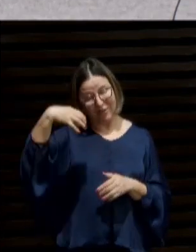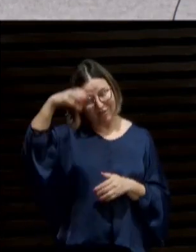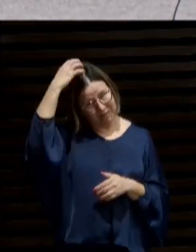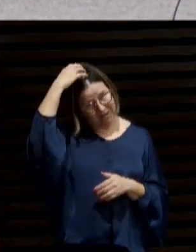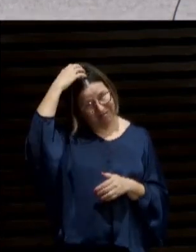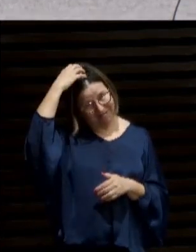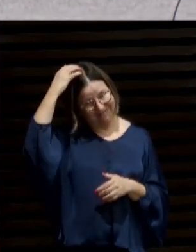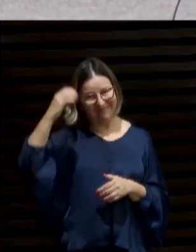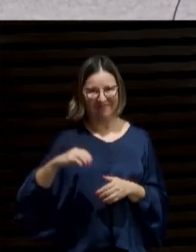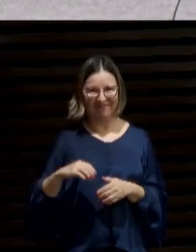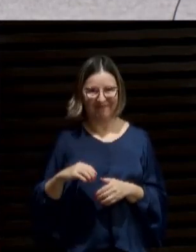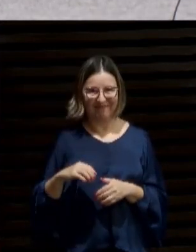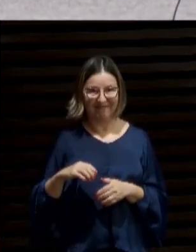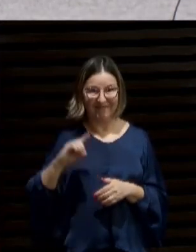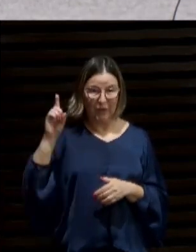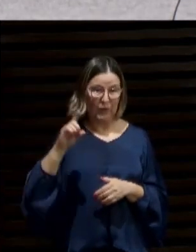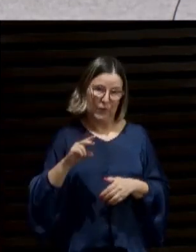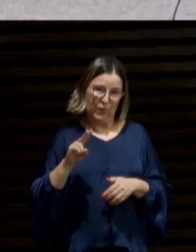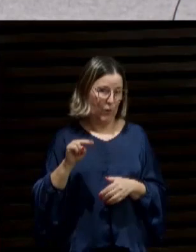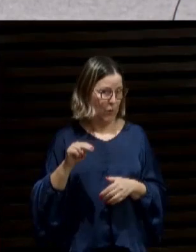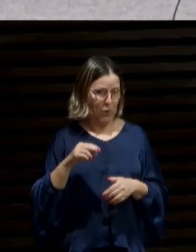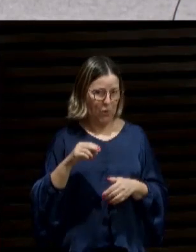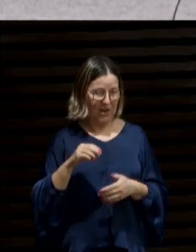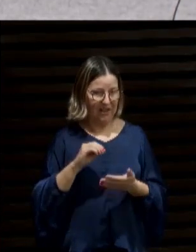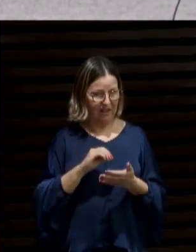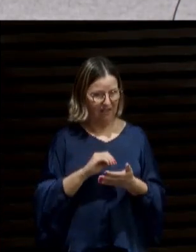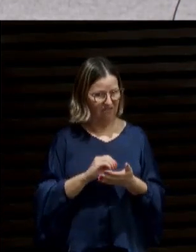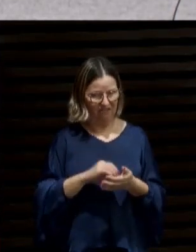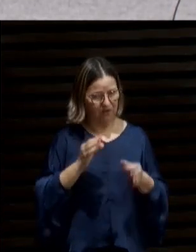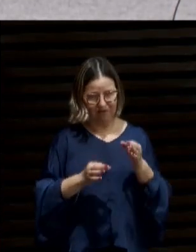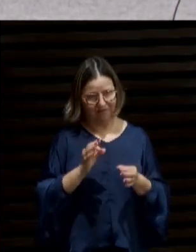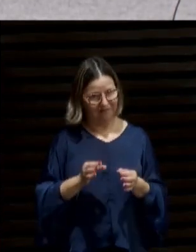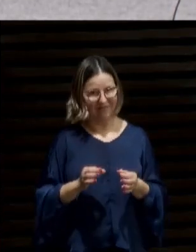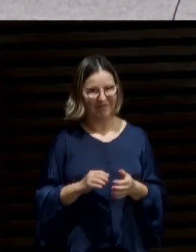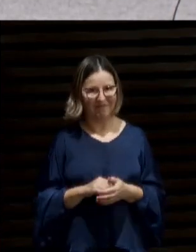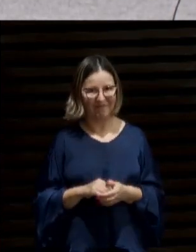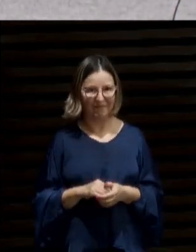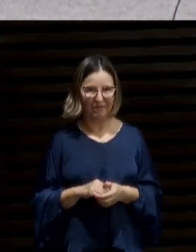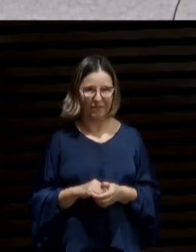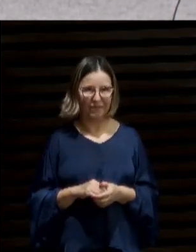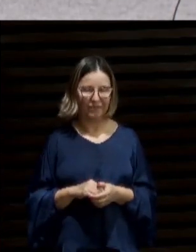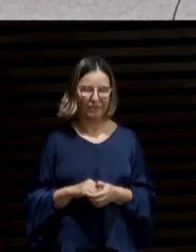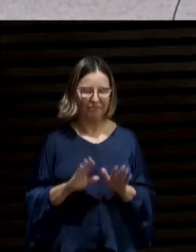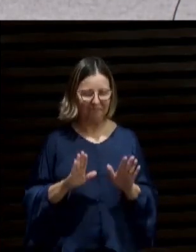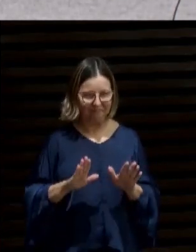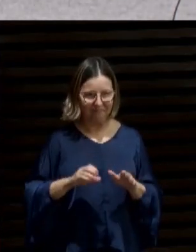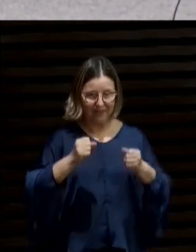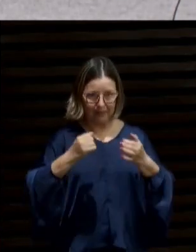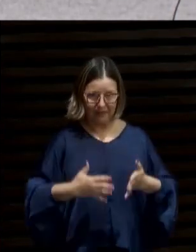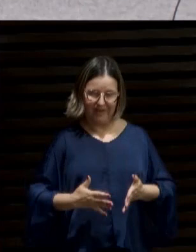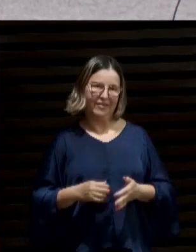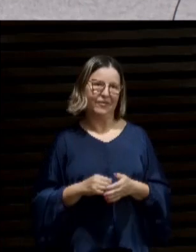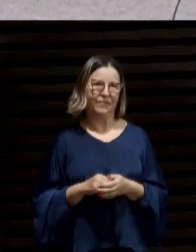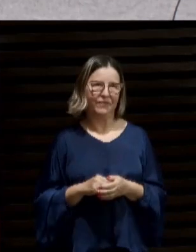e Ele não faz injustiça. Ele não tem injustiça. Só para entender um pouquinho, Deus não